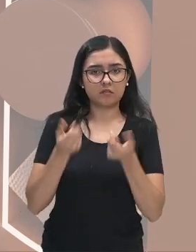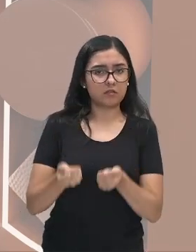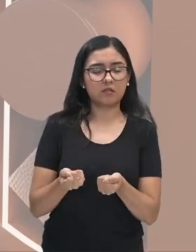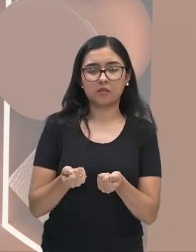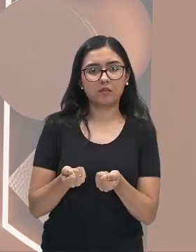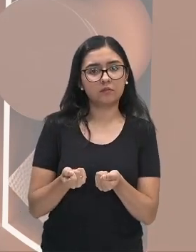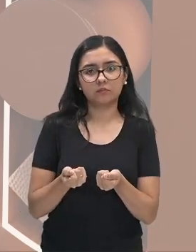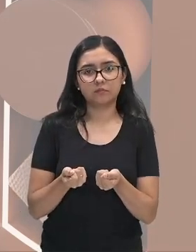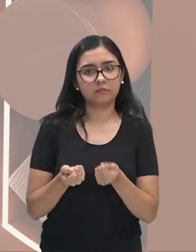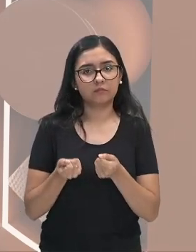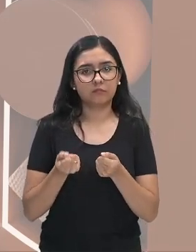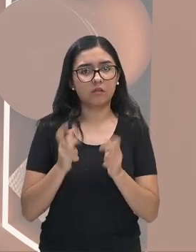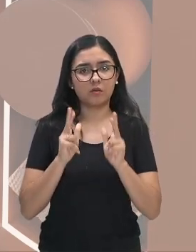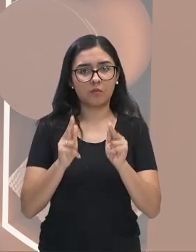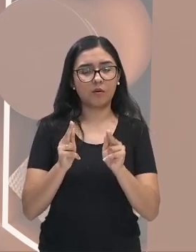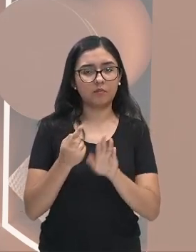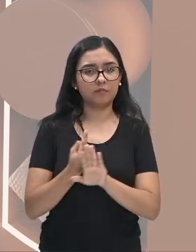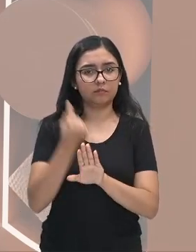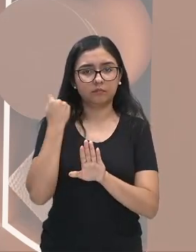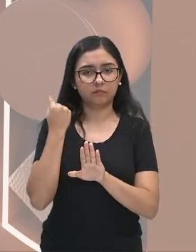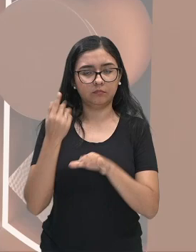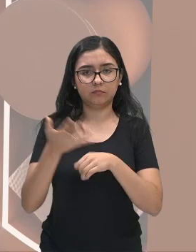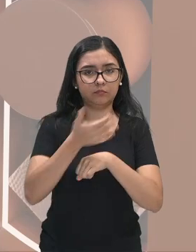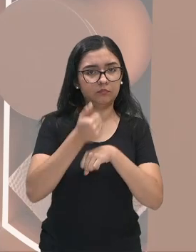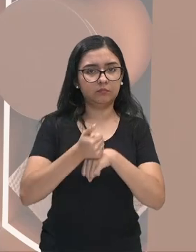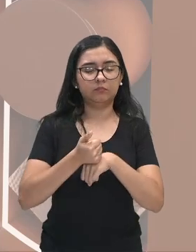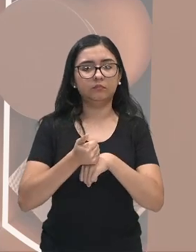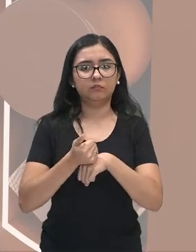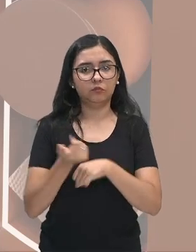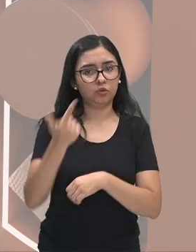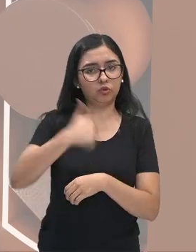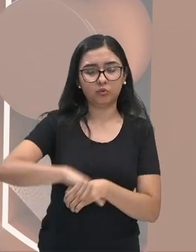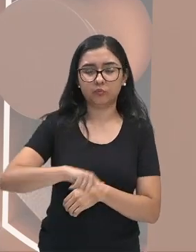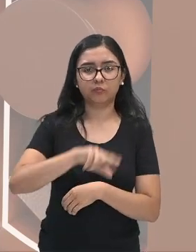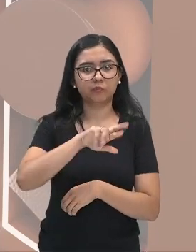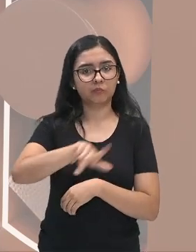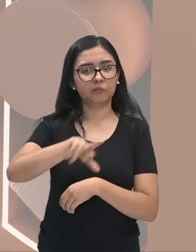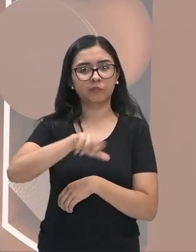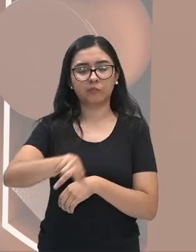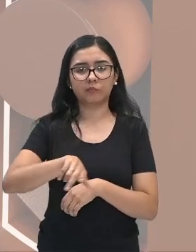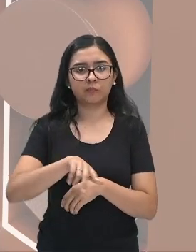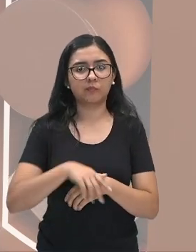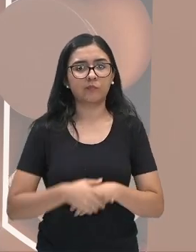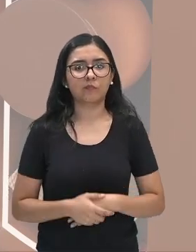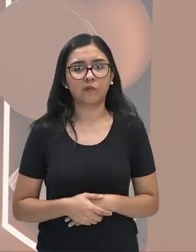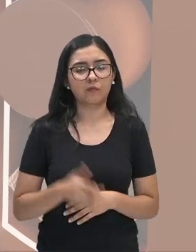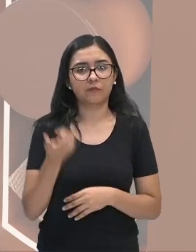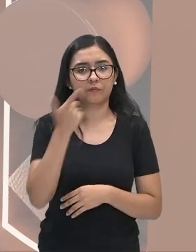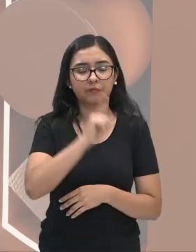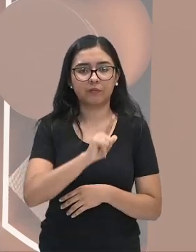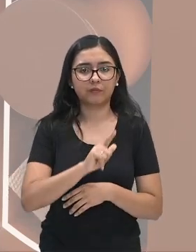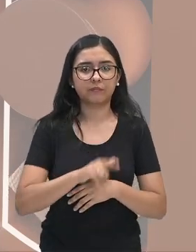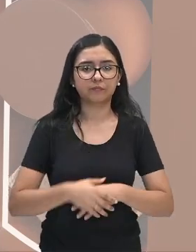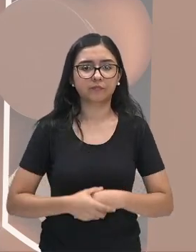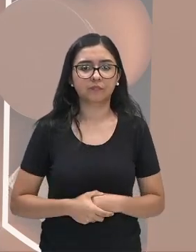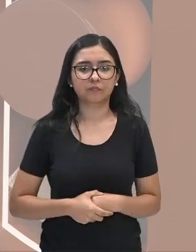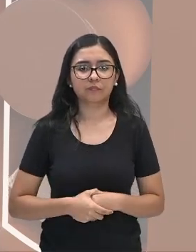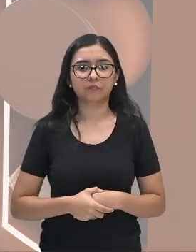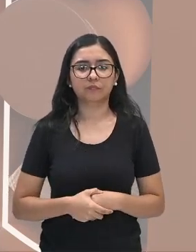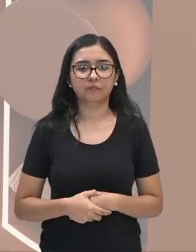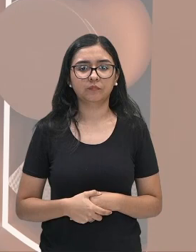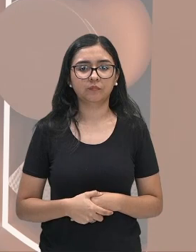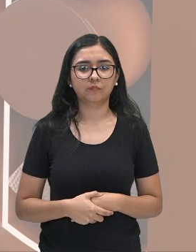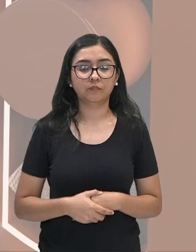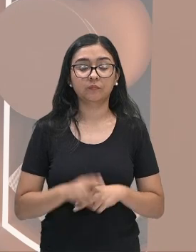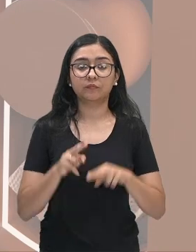voltar a ser recolonizado. Então, essa questão de recolonizar o país, ela não vai ter efeito, pois